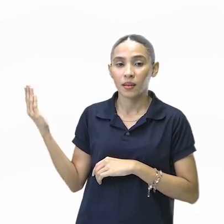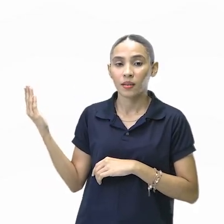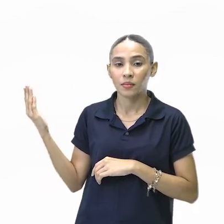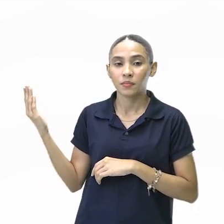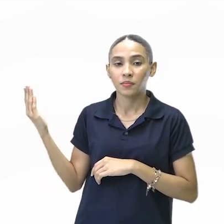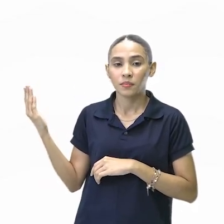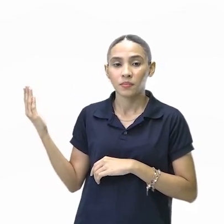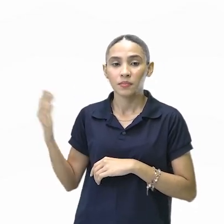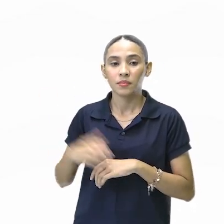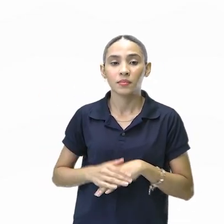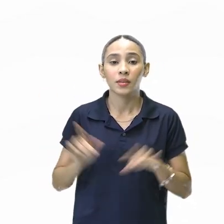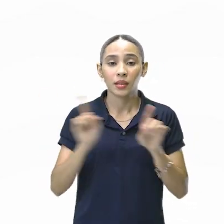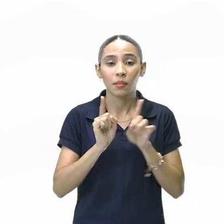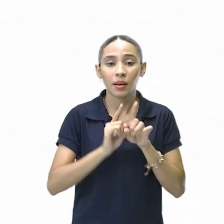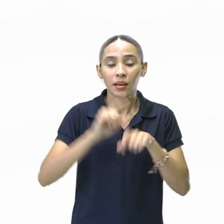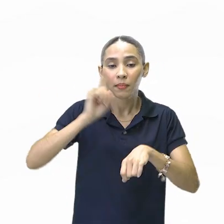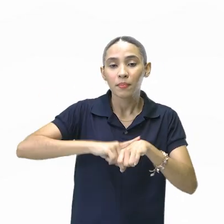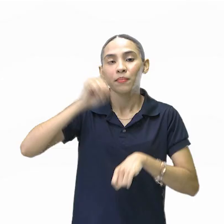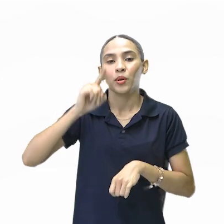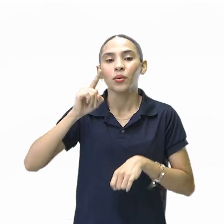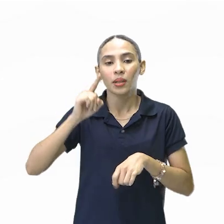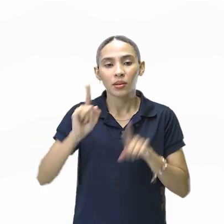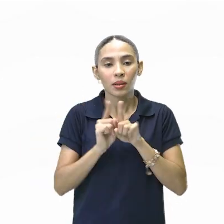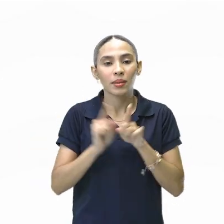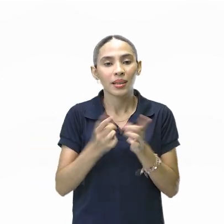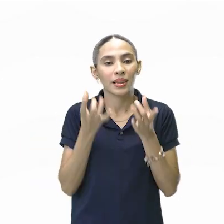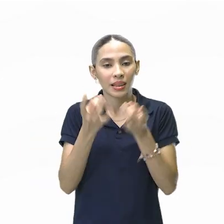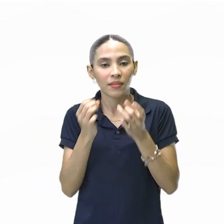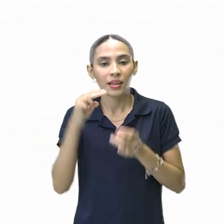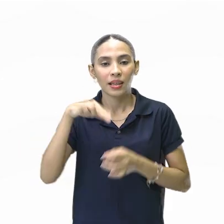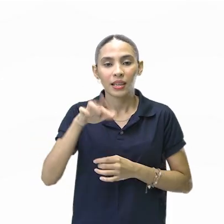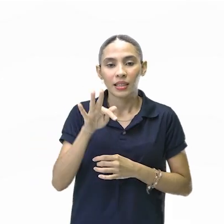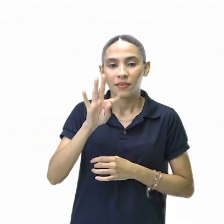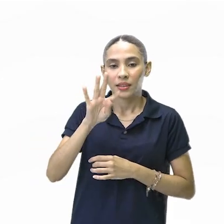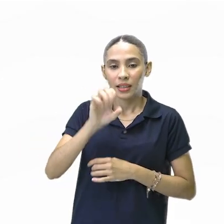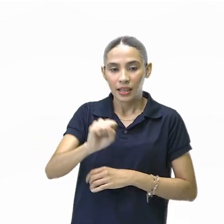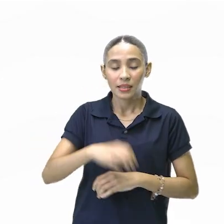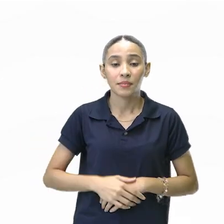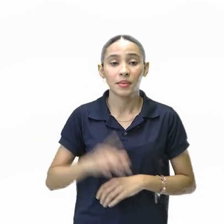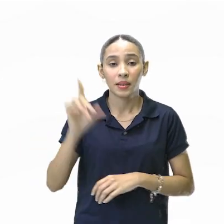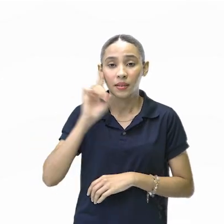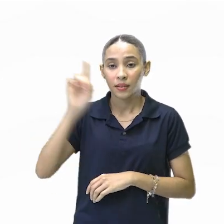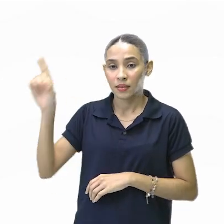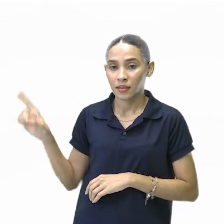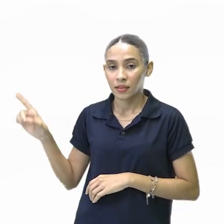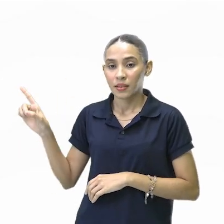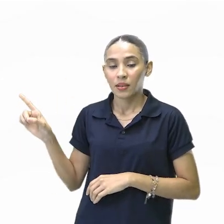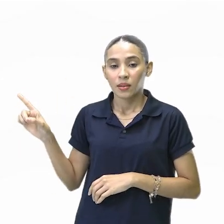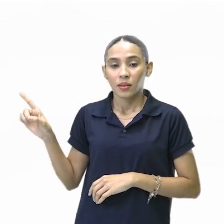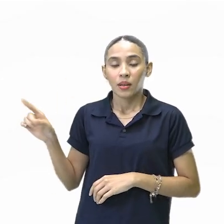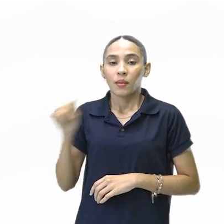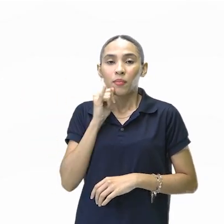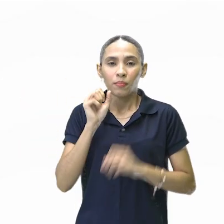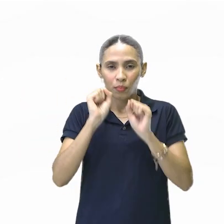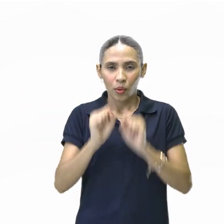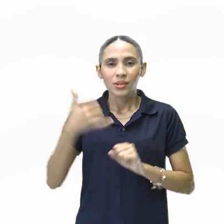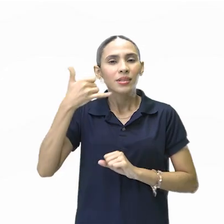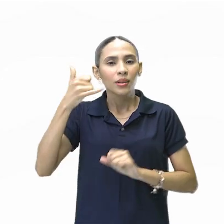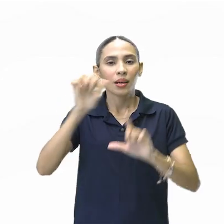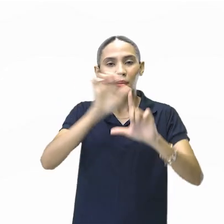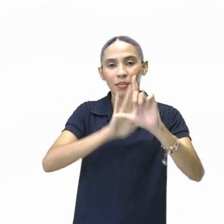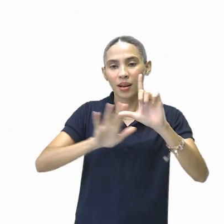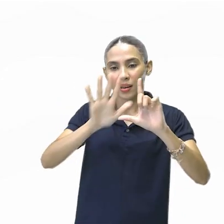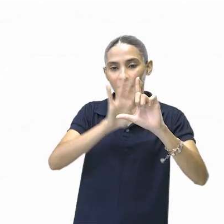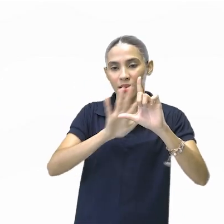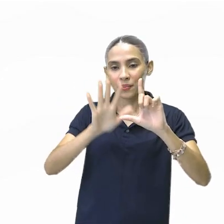50,000 Days, e por ser um pioneiro na venda de NFTs. Aí nós temos, você pode aproximar seu celular e